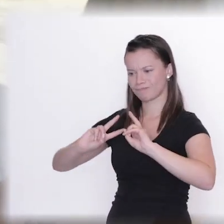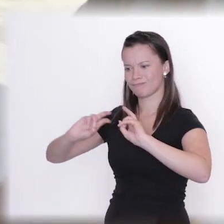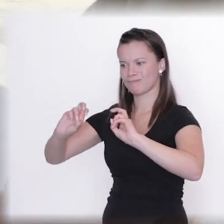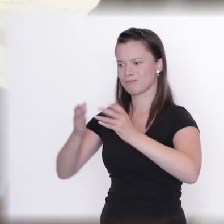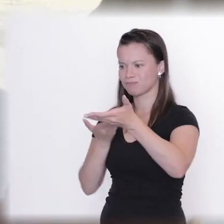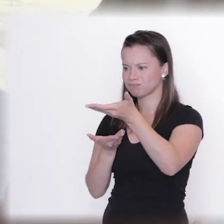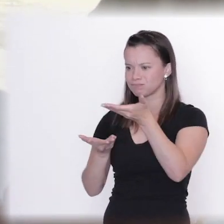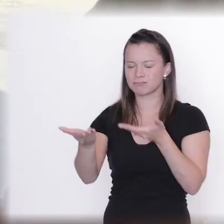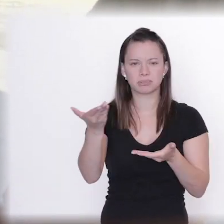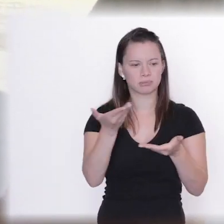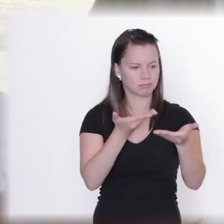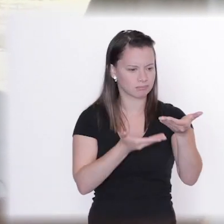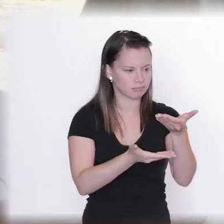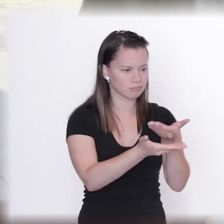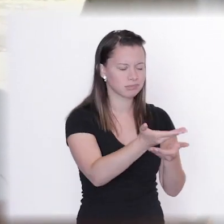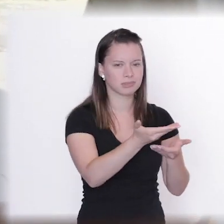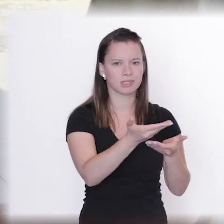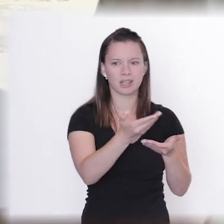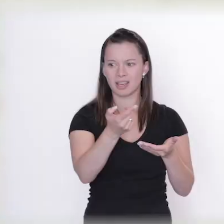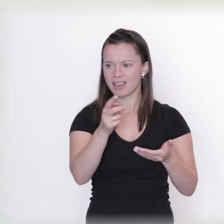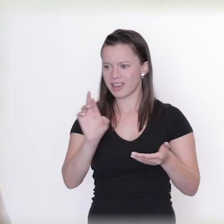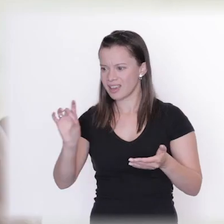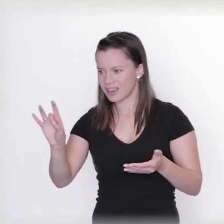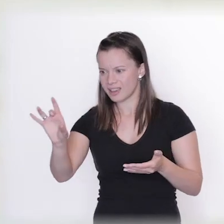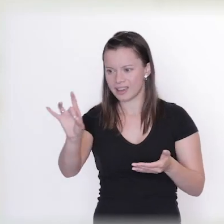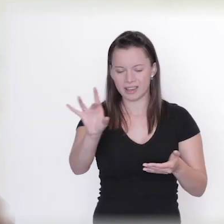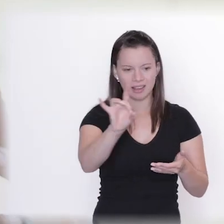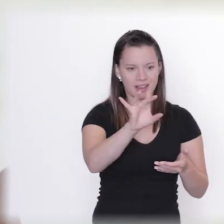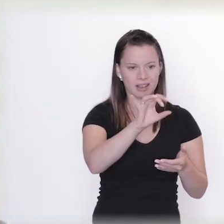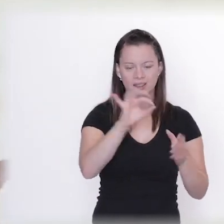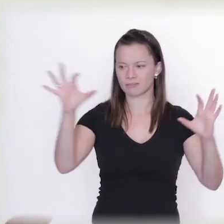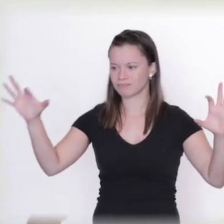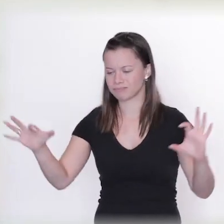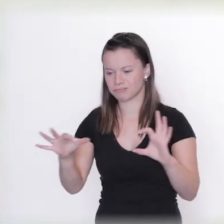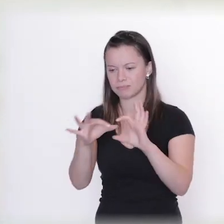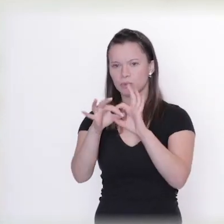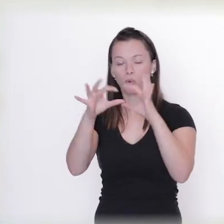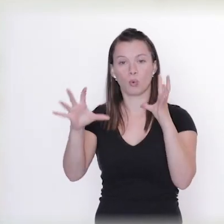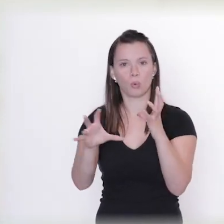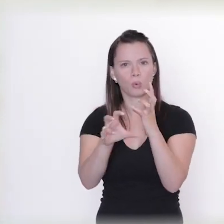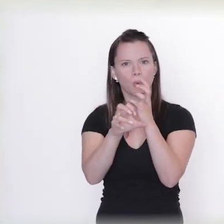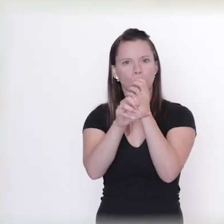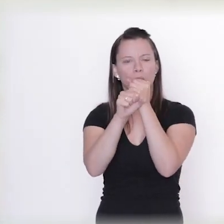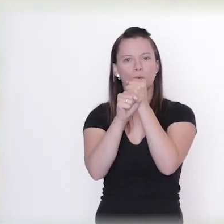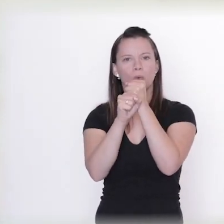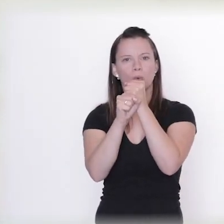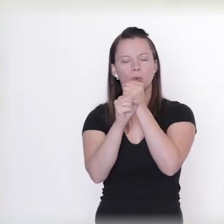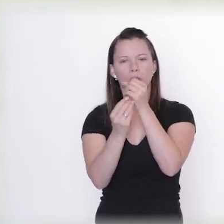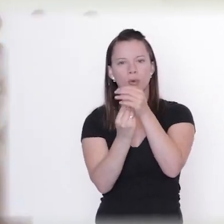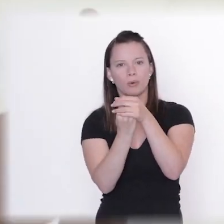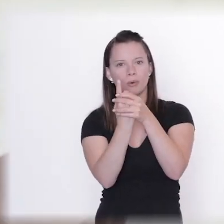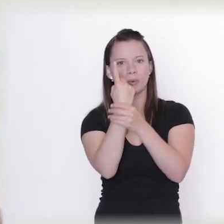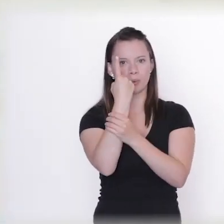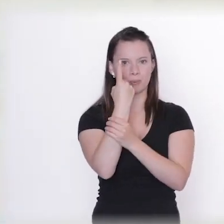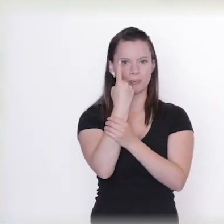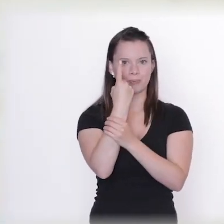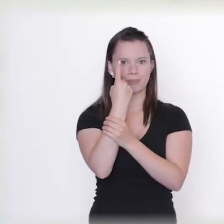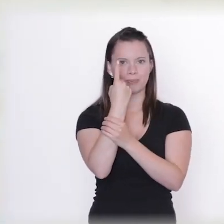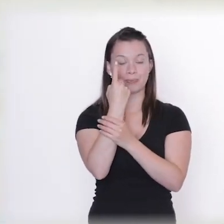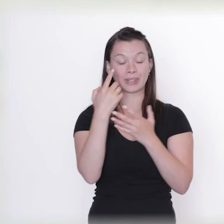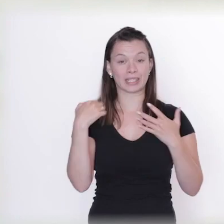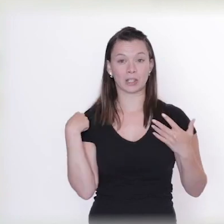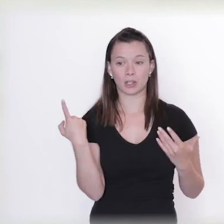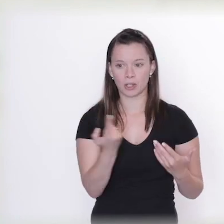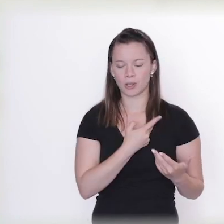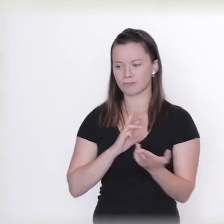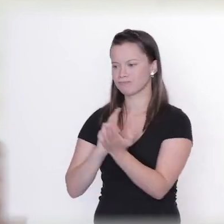que elas são parte de uma unidade, né, de uma totalidade, mas de uma unidade em especial, é criar esses novos laços